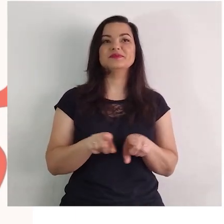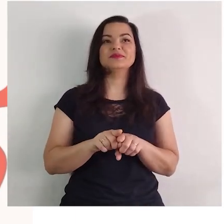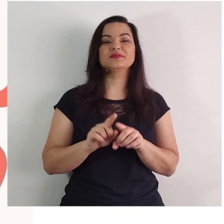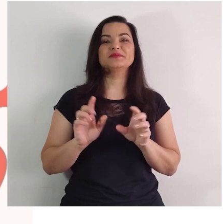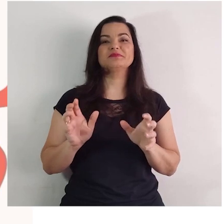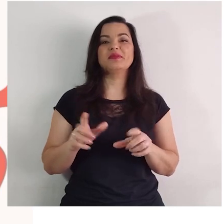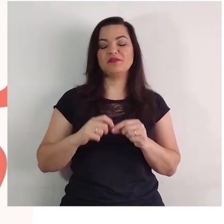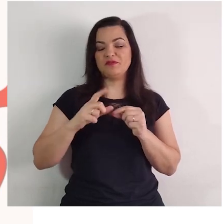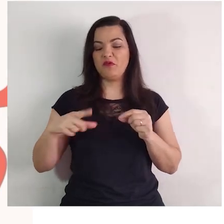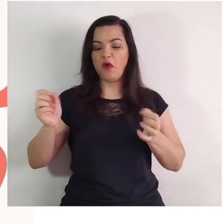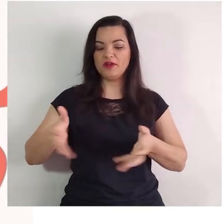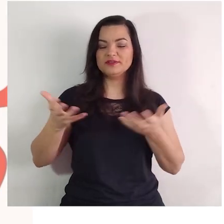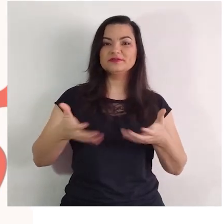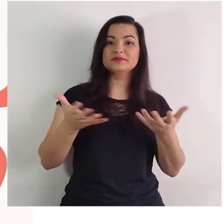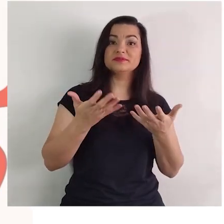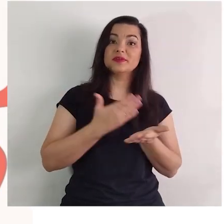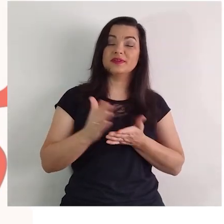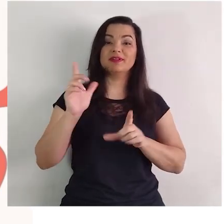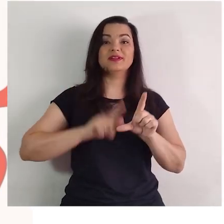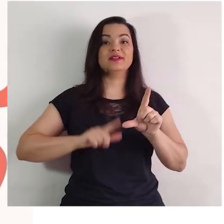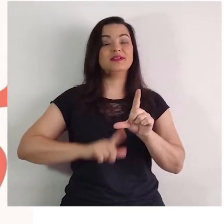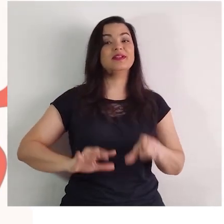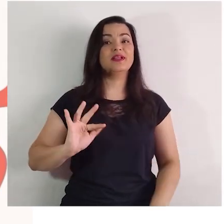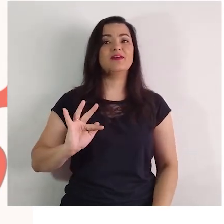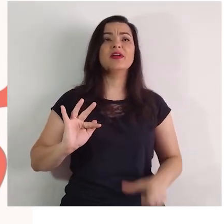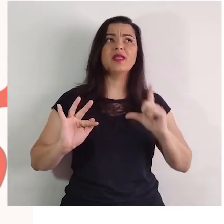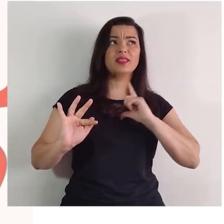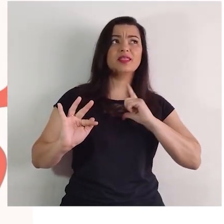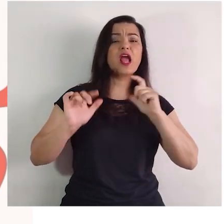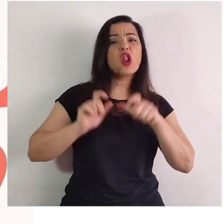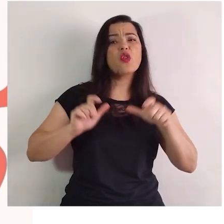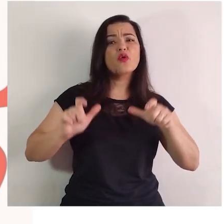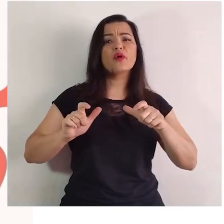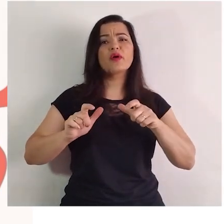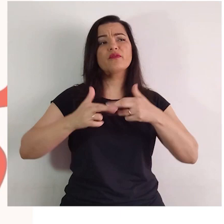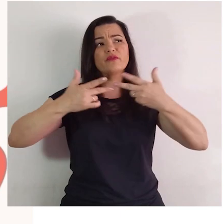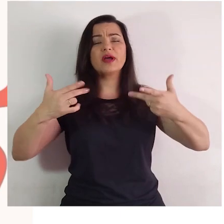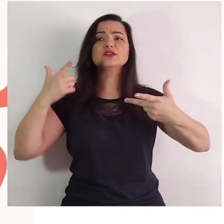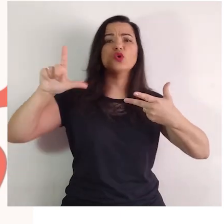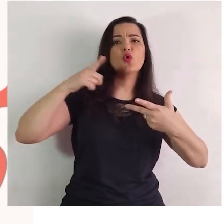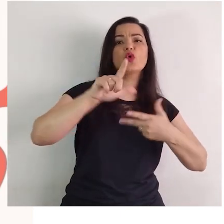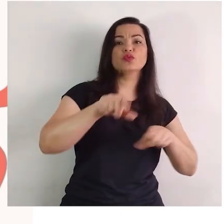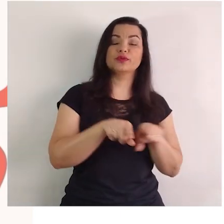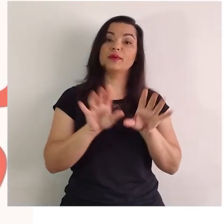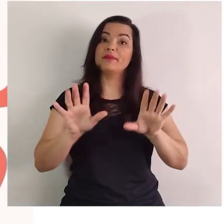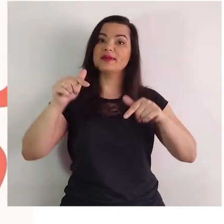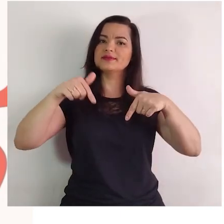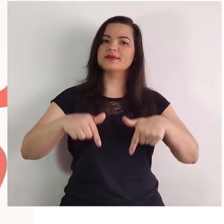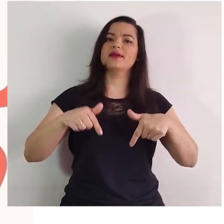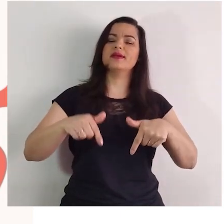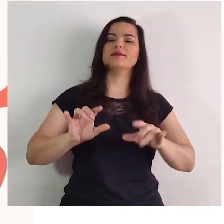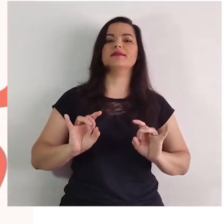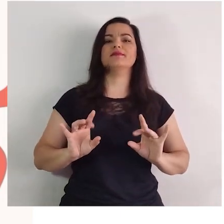letra F. Tem outros lugares também que as pessoas podem ir para comprar frutas, verduras e legumes frescos, mas